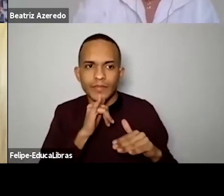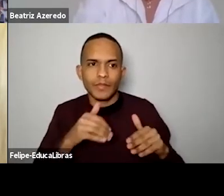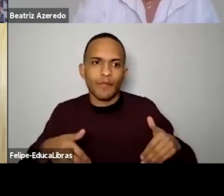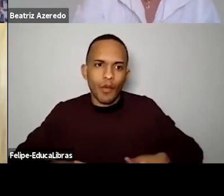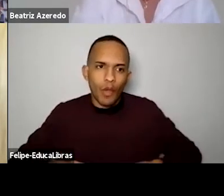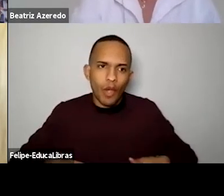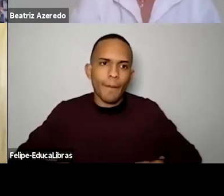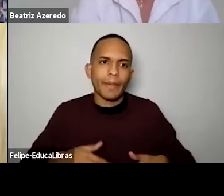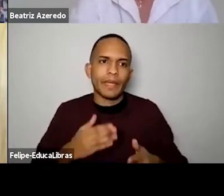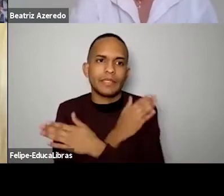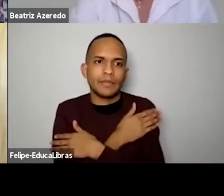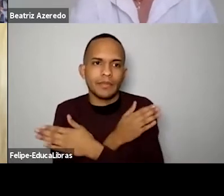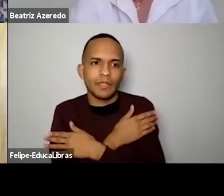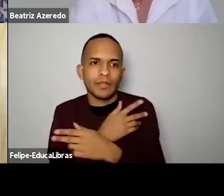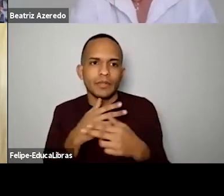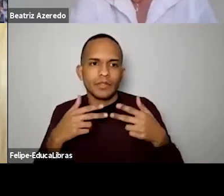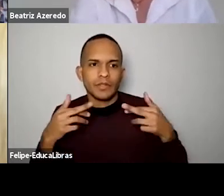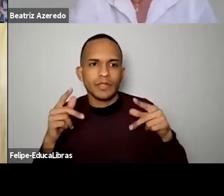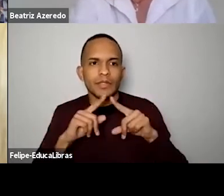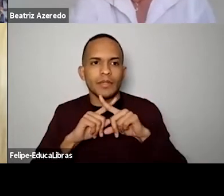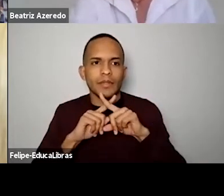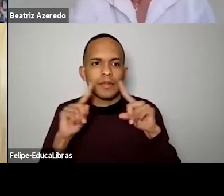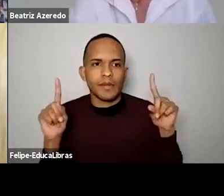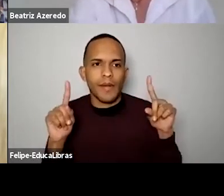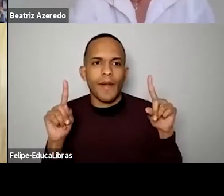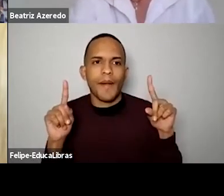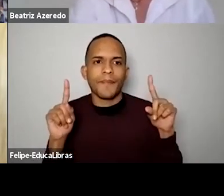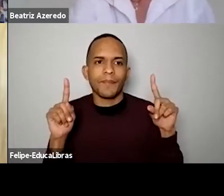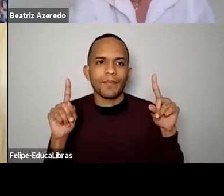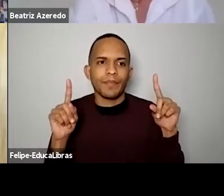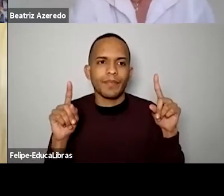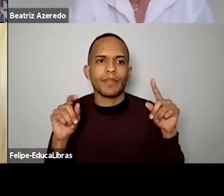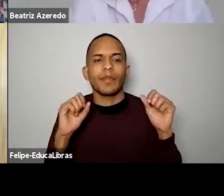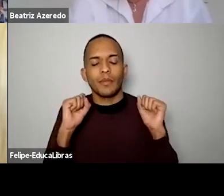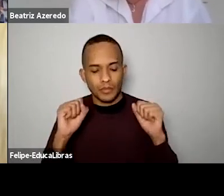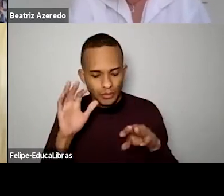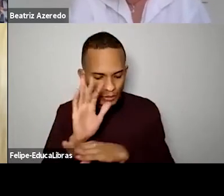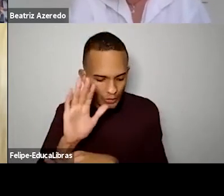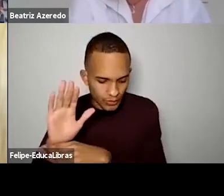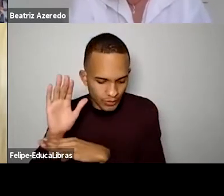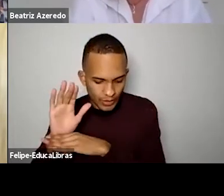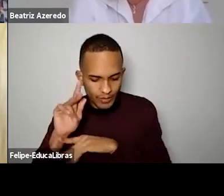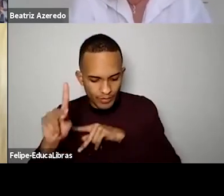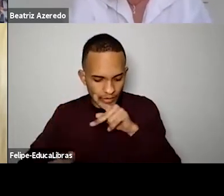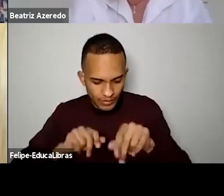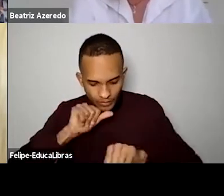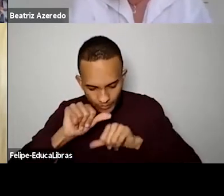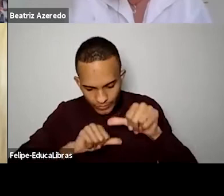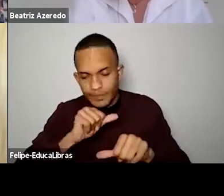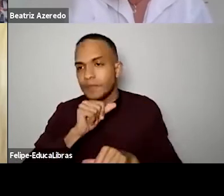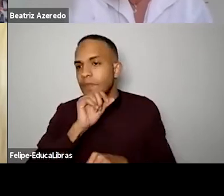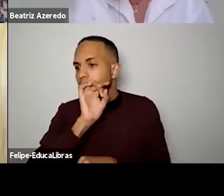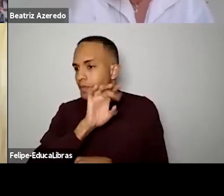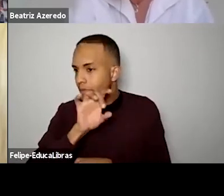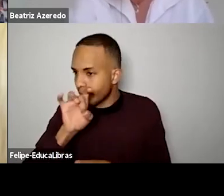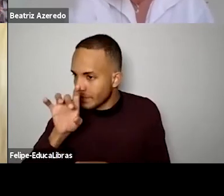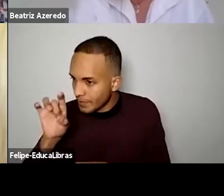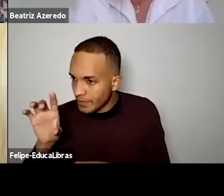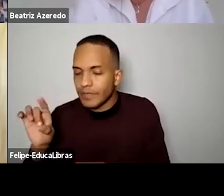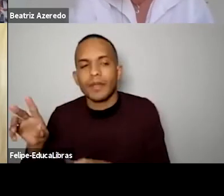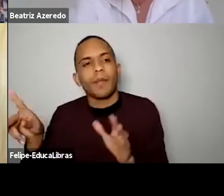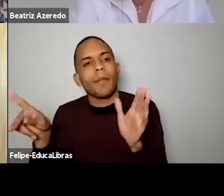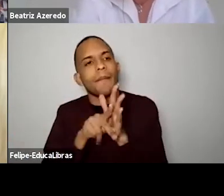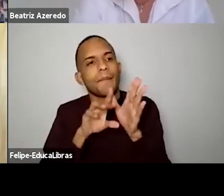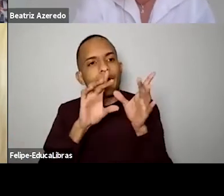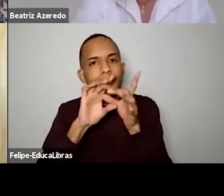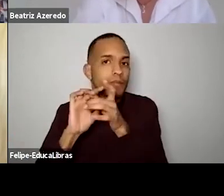um entende melhor a sua realidade e como pode engajar essa população para se transformar. Então, acho que cabe nesse contexto